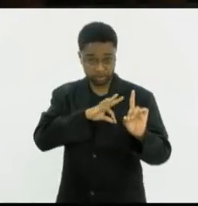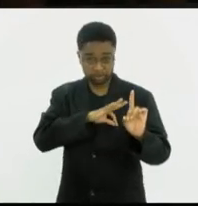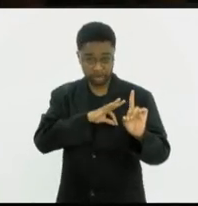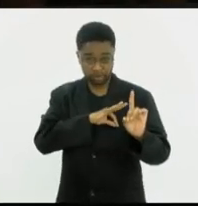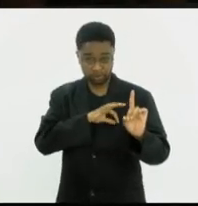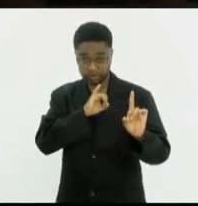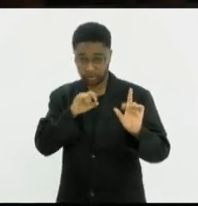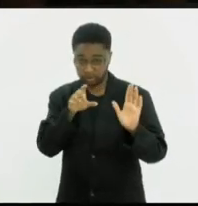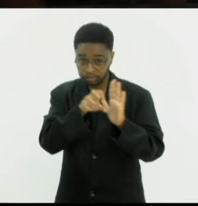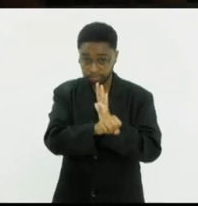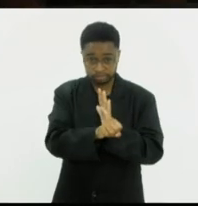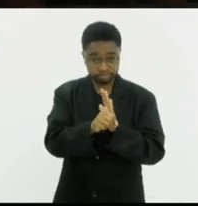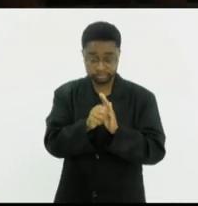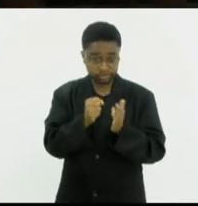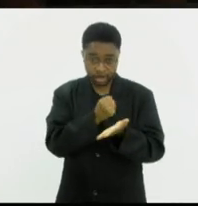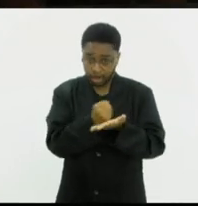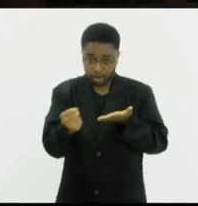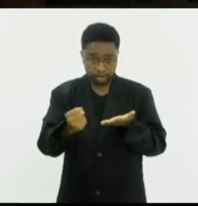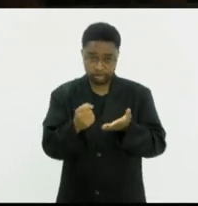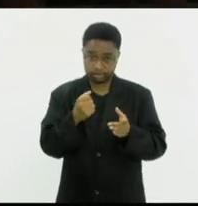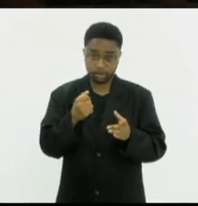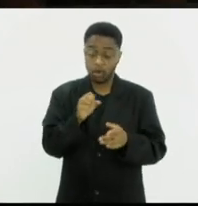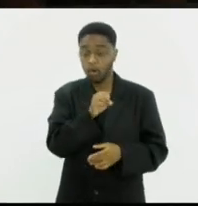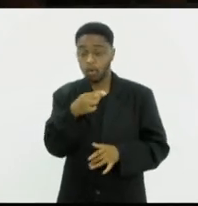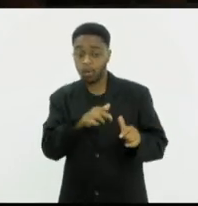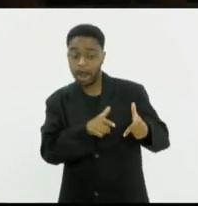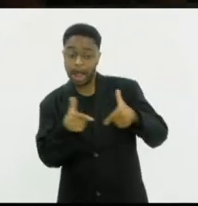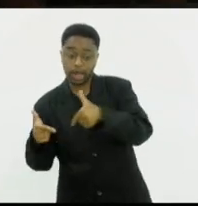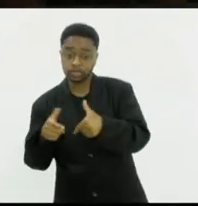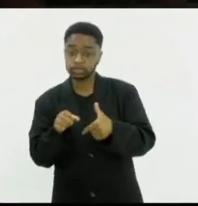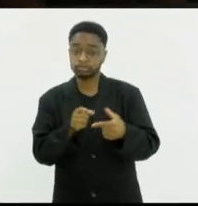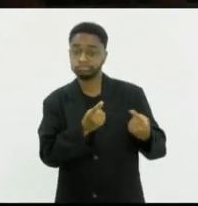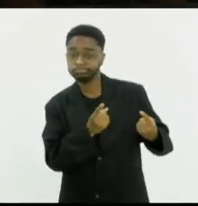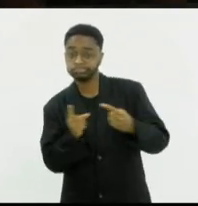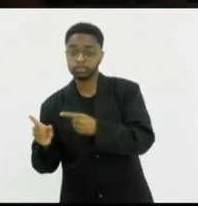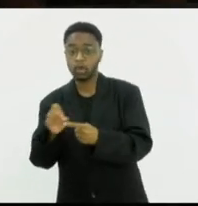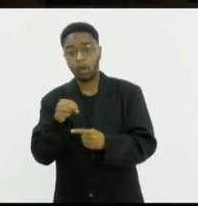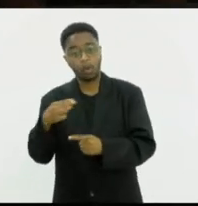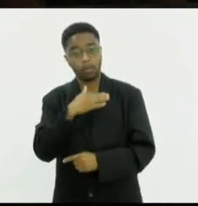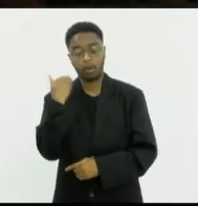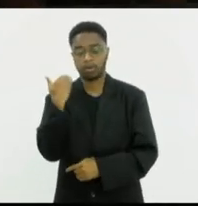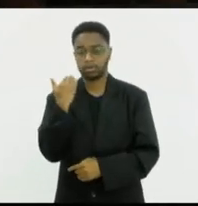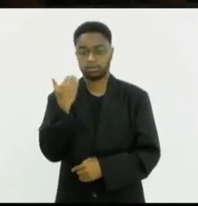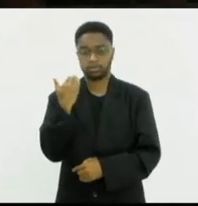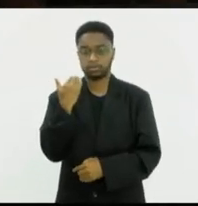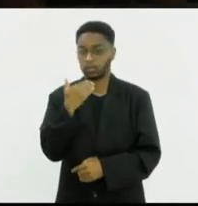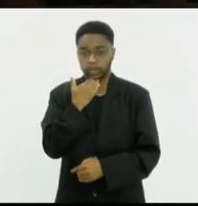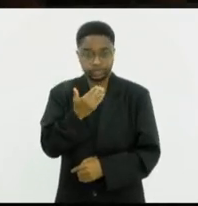está liquidado. Ou ele reage ou vai morrer. Não adianta que ele vai morrer de qualquer maneira.